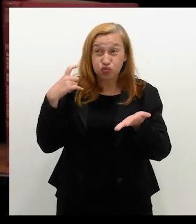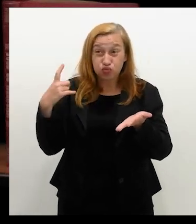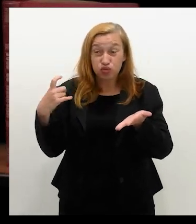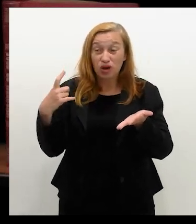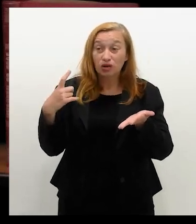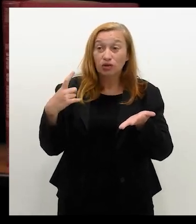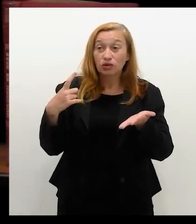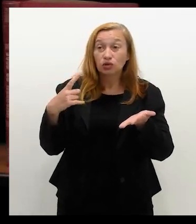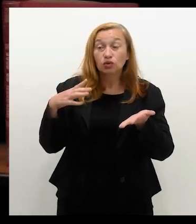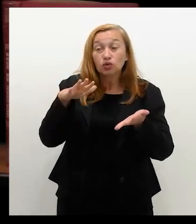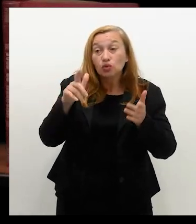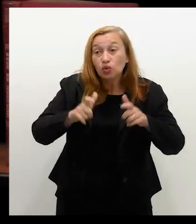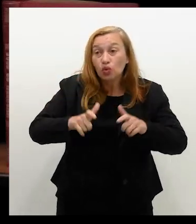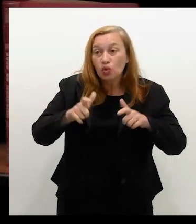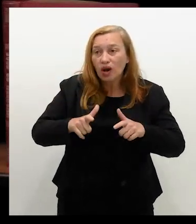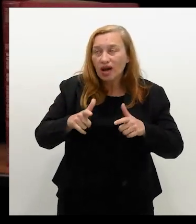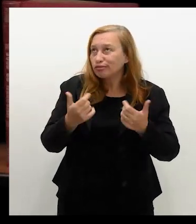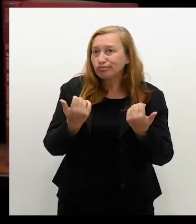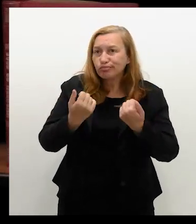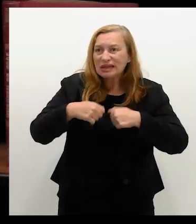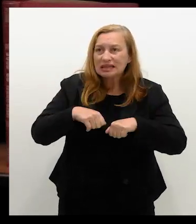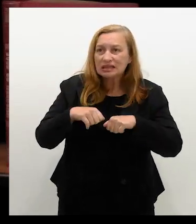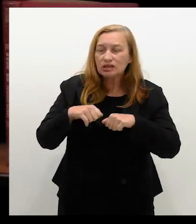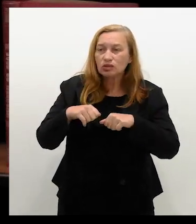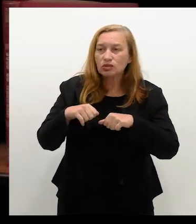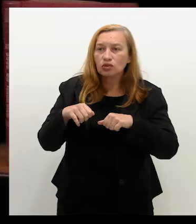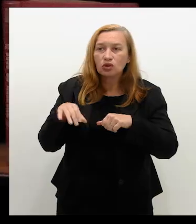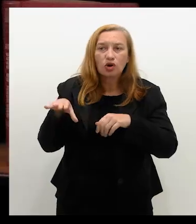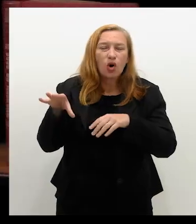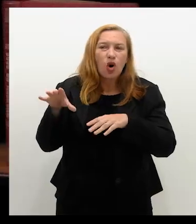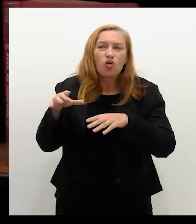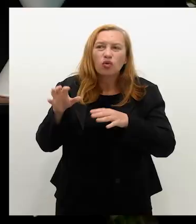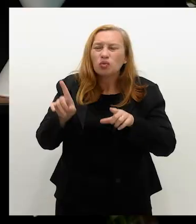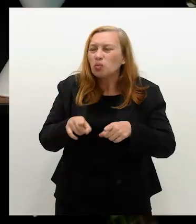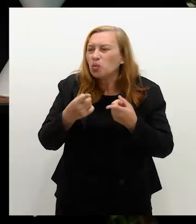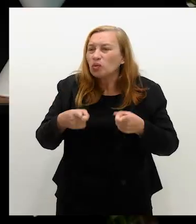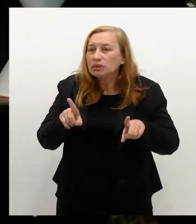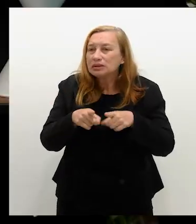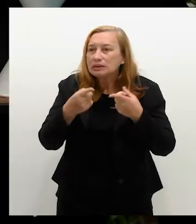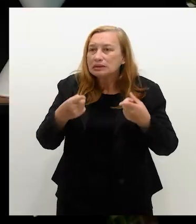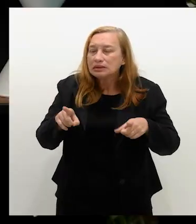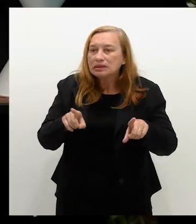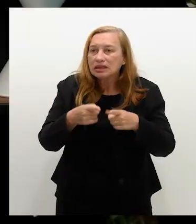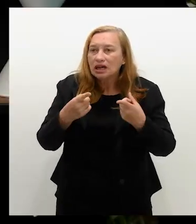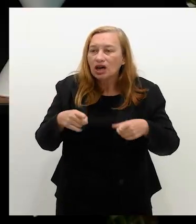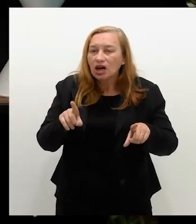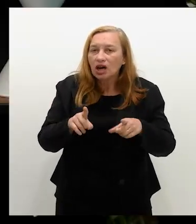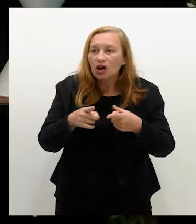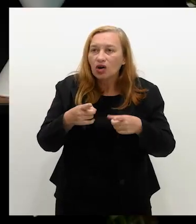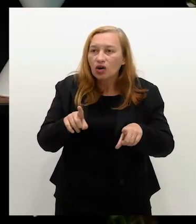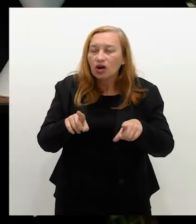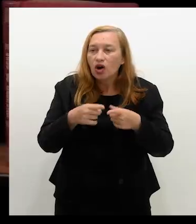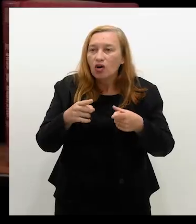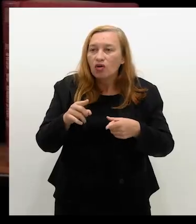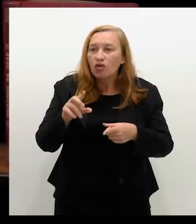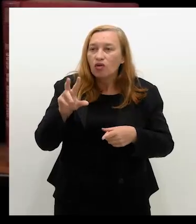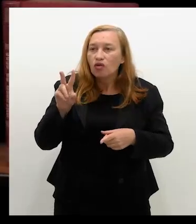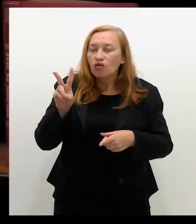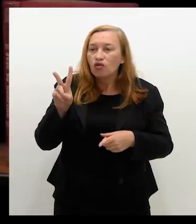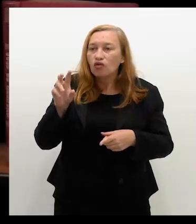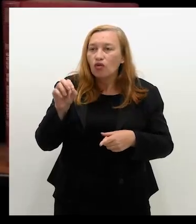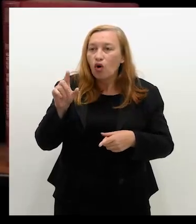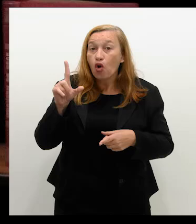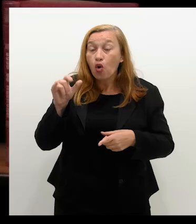eu não preciso colocar um volume muito alto no meu fone para poder escutar a minha música, escutar a minha entrevista, a coisa que eu quero escutar no meu fone de